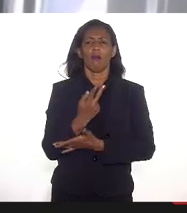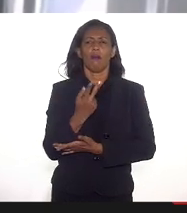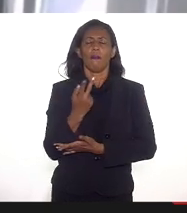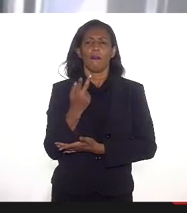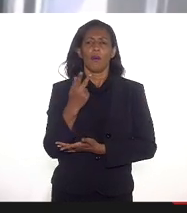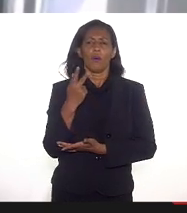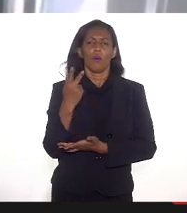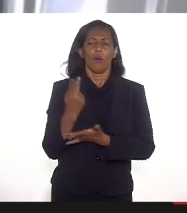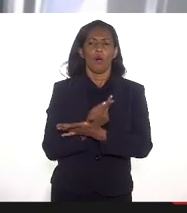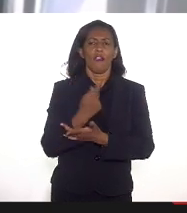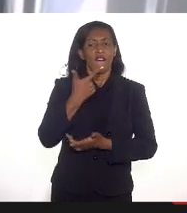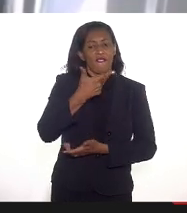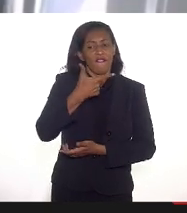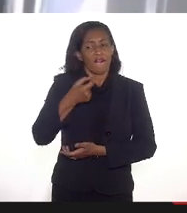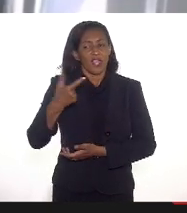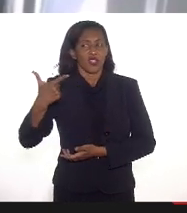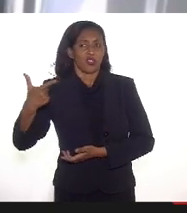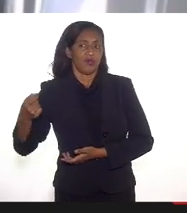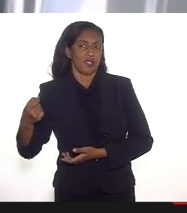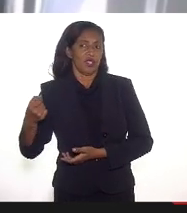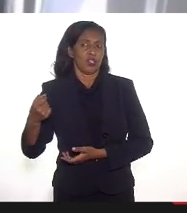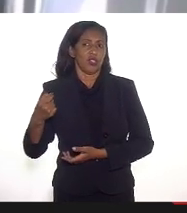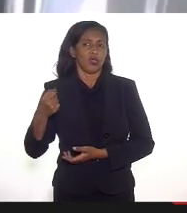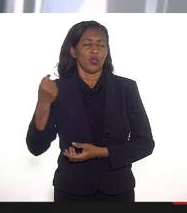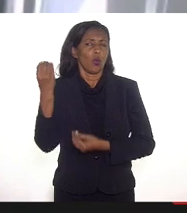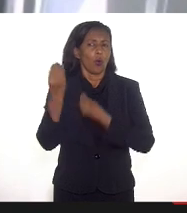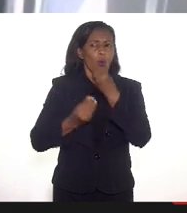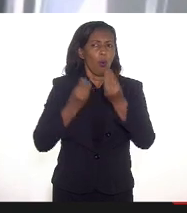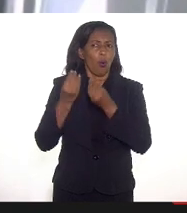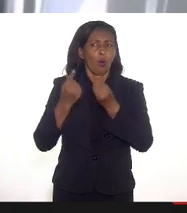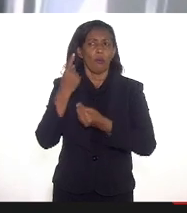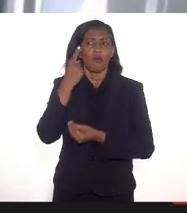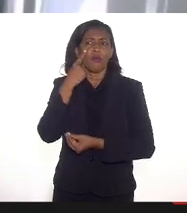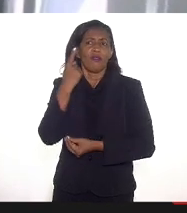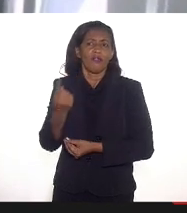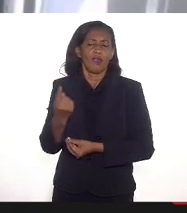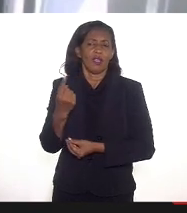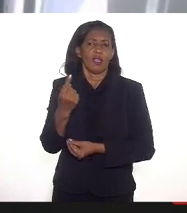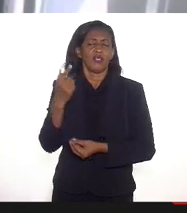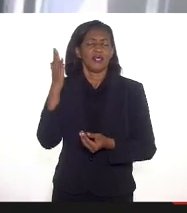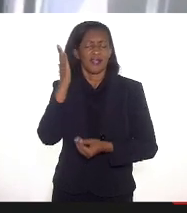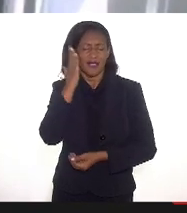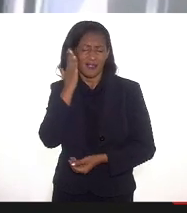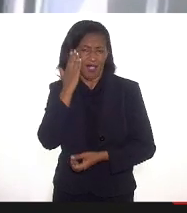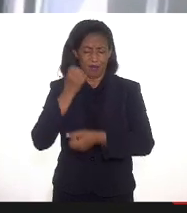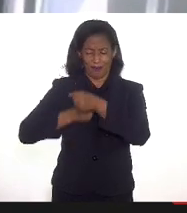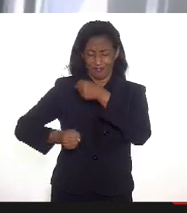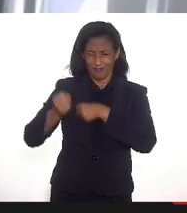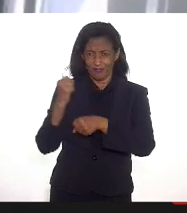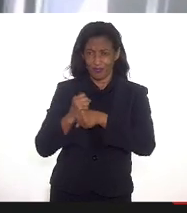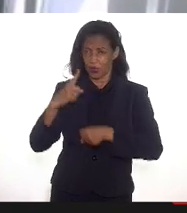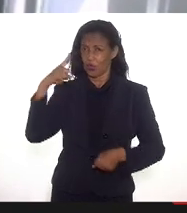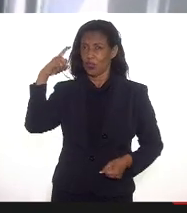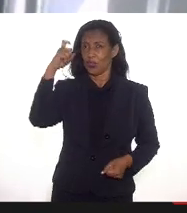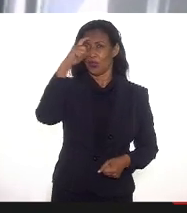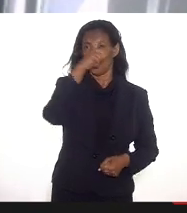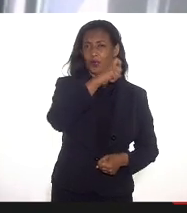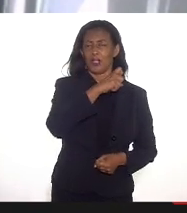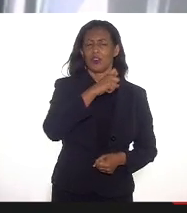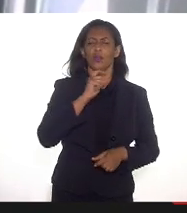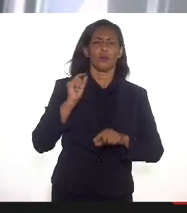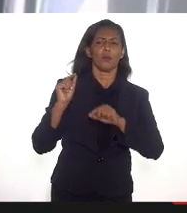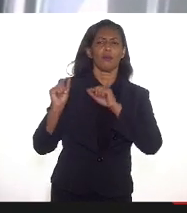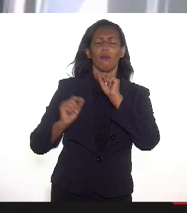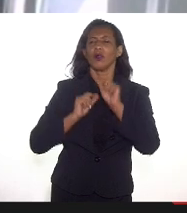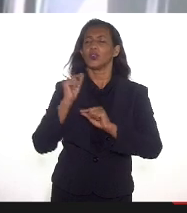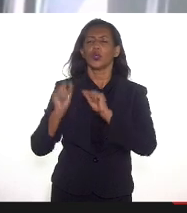de 2020. Não é? Qual é o balanço que vocês fazem? A gente sabe que foi um ano muito difícil, não é? Mas ainda assim, que elementos